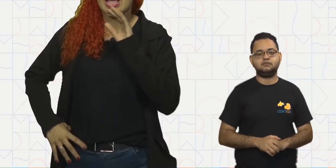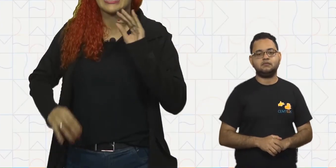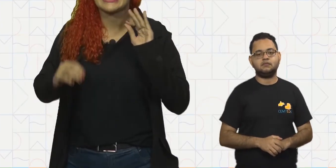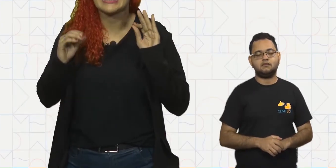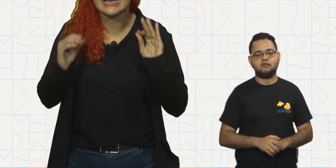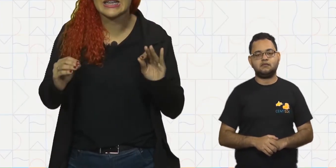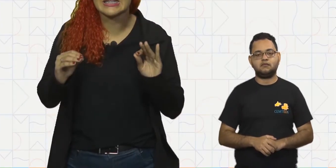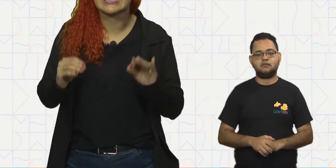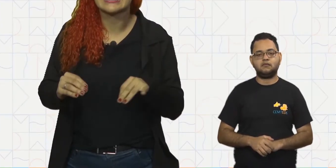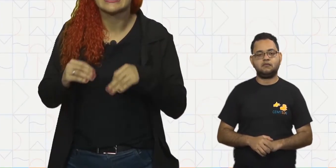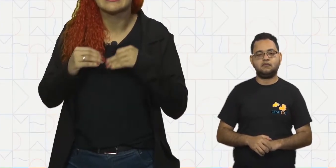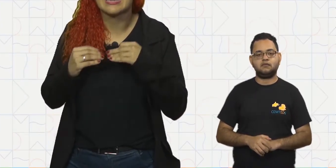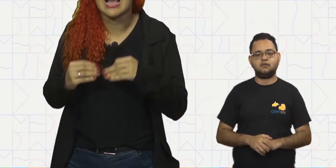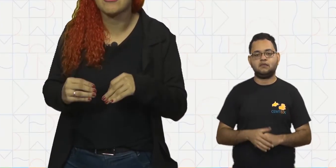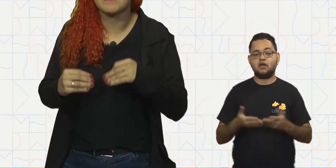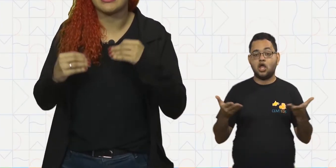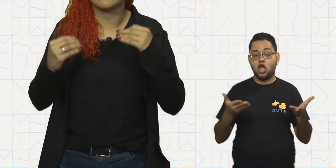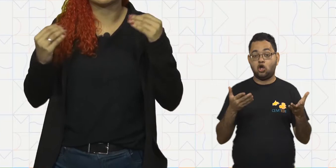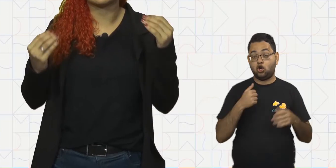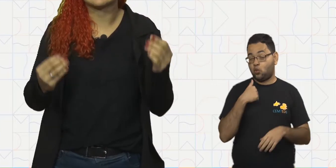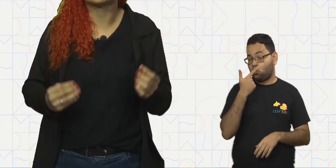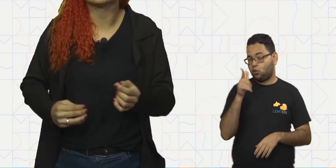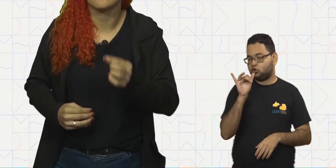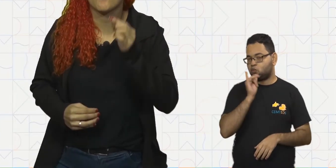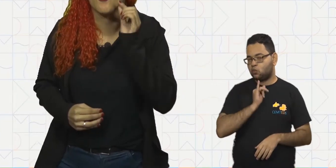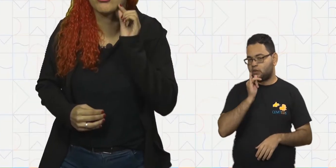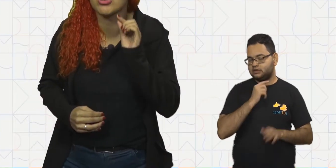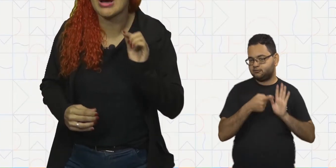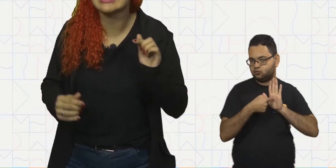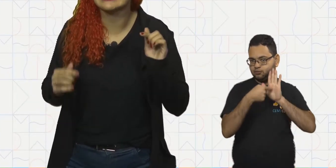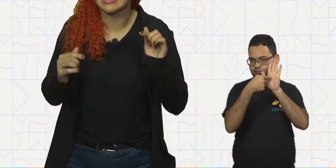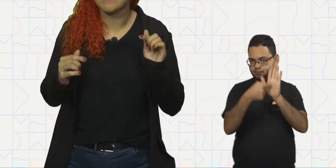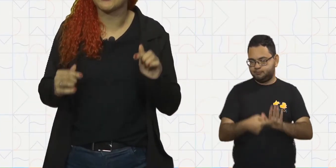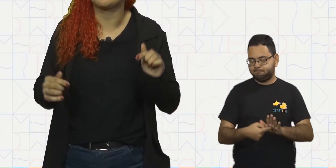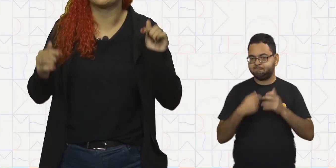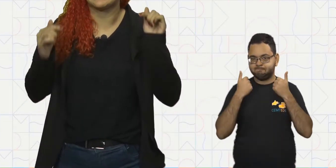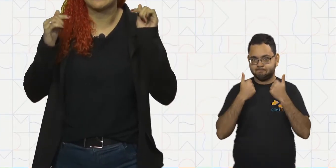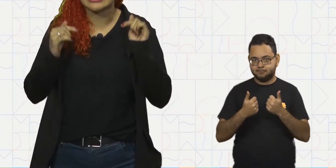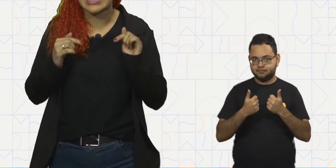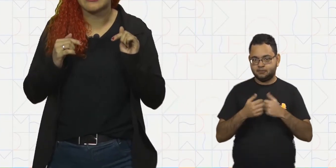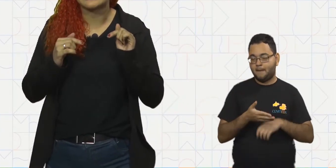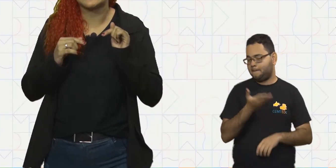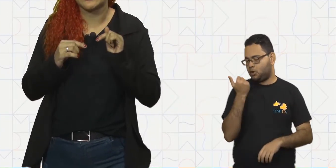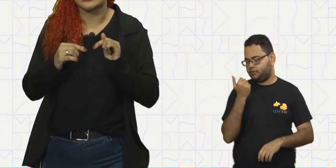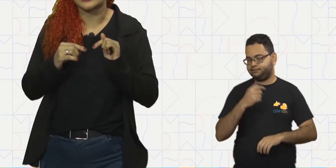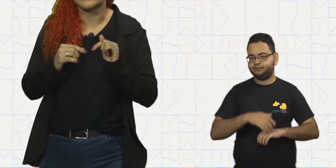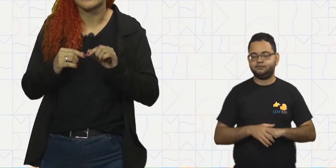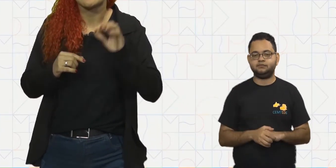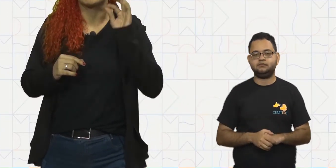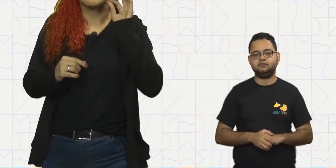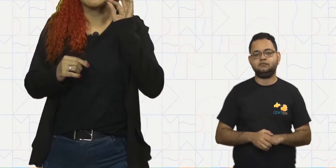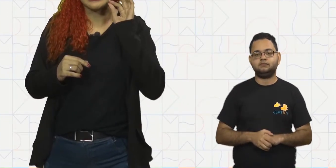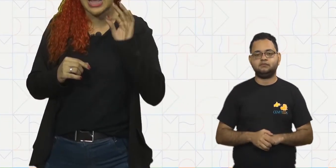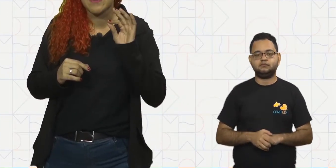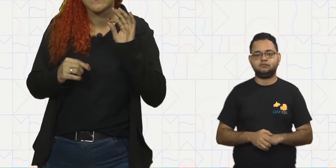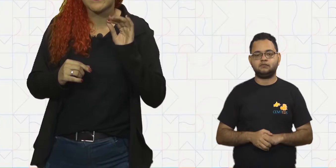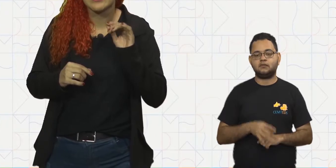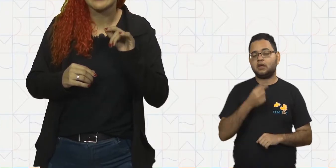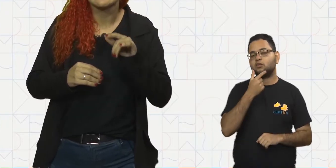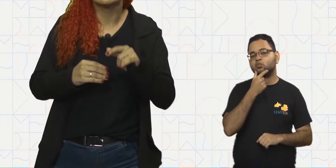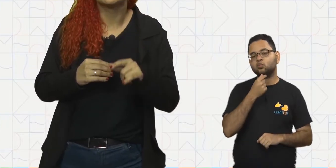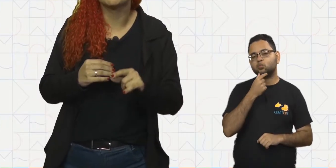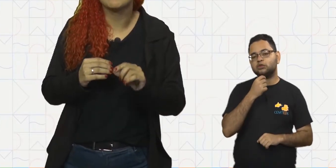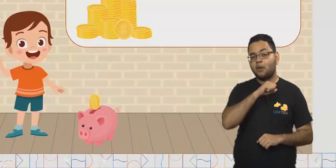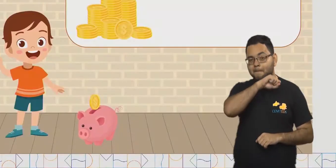comigo crianças trago para vocês outro exemplo a nossa aula de hoje vamos